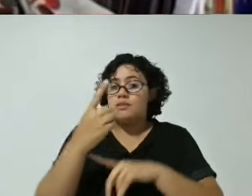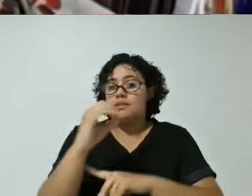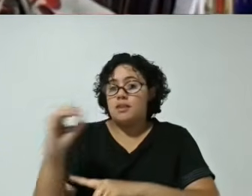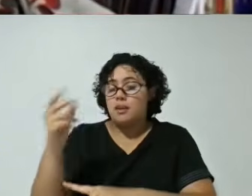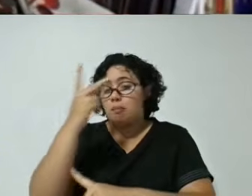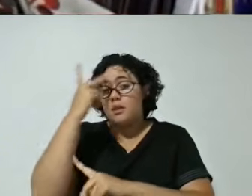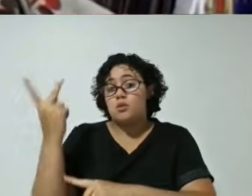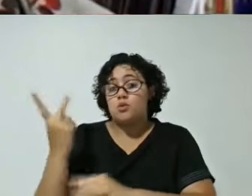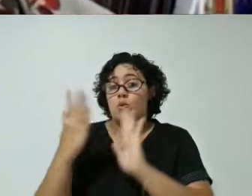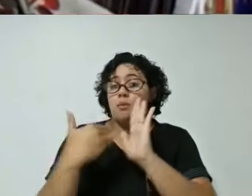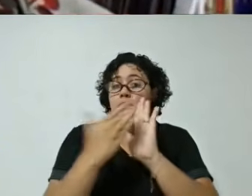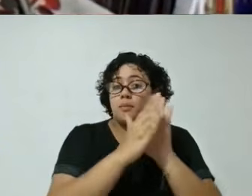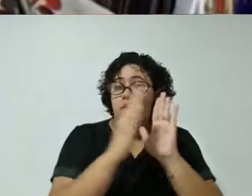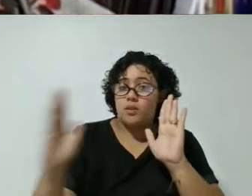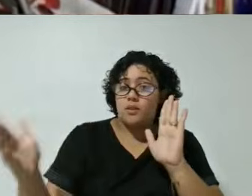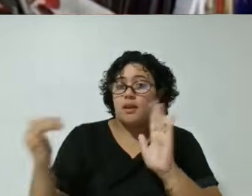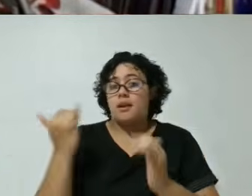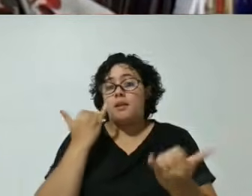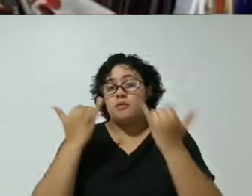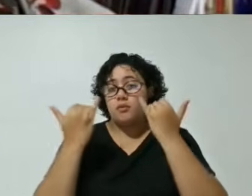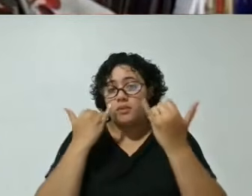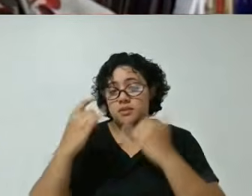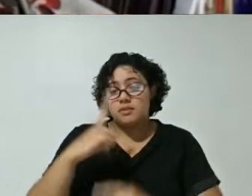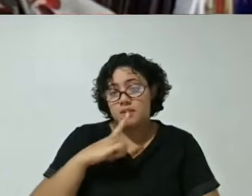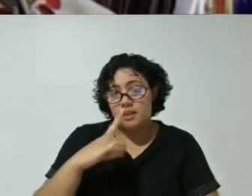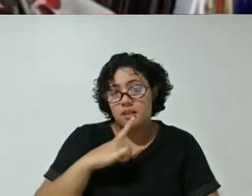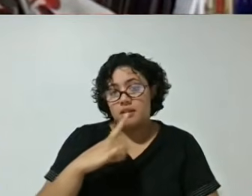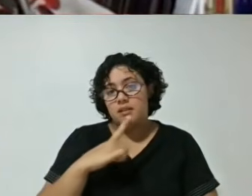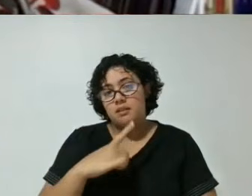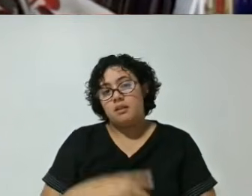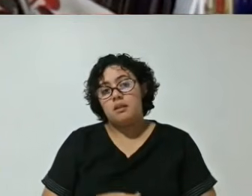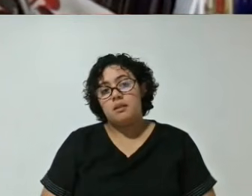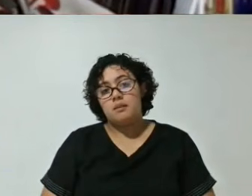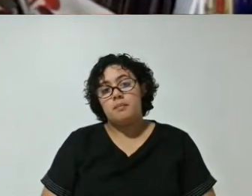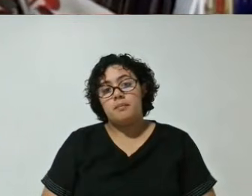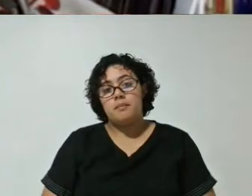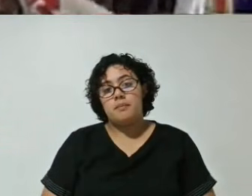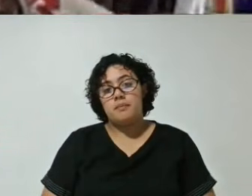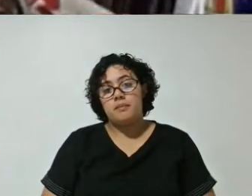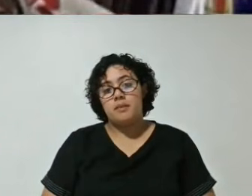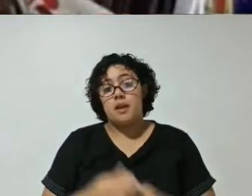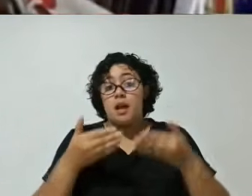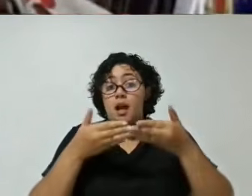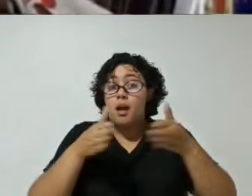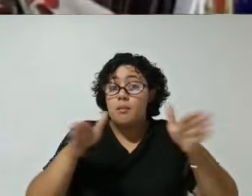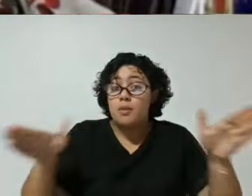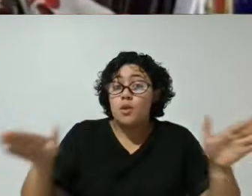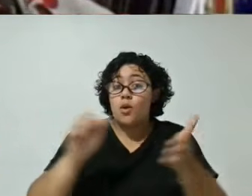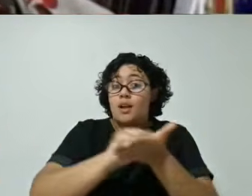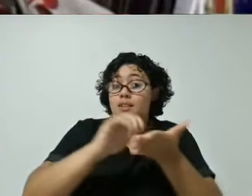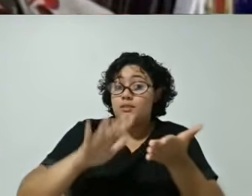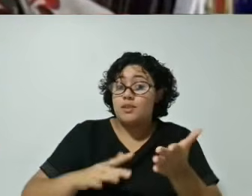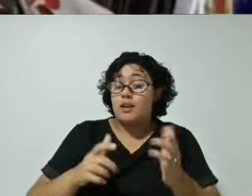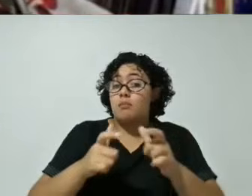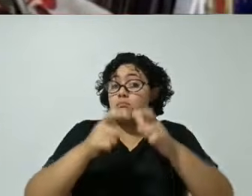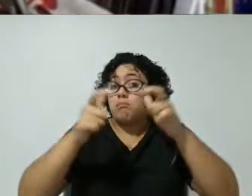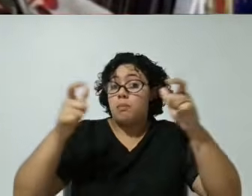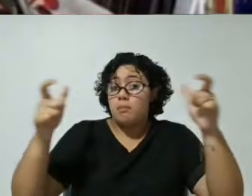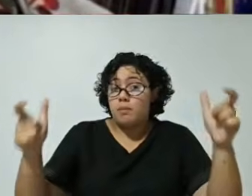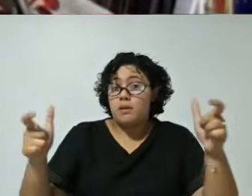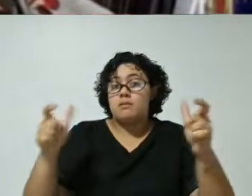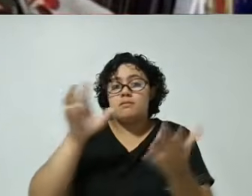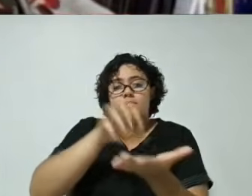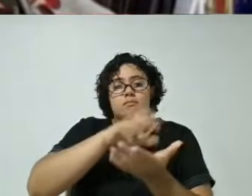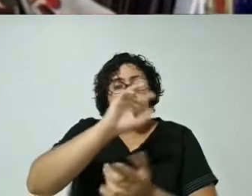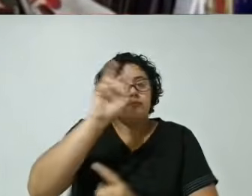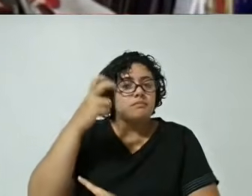informatizada, né, Uhum. e percebo também que ampliou as atividades, né, do Centro Cultural, né, e Sim.